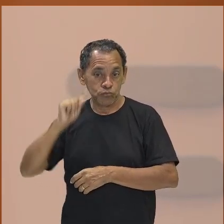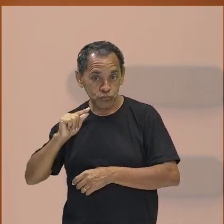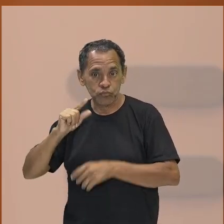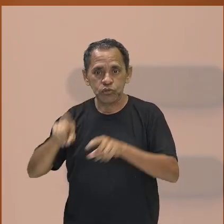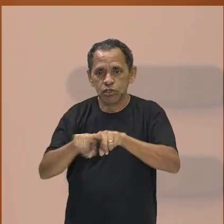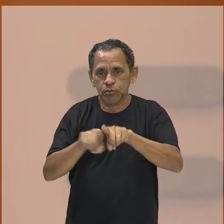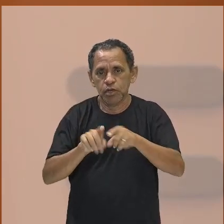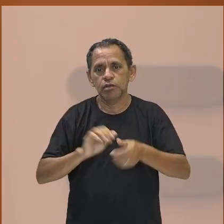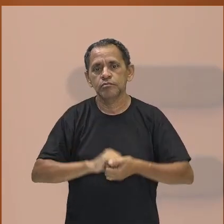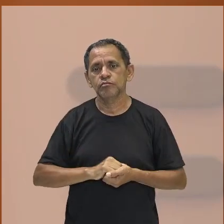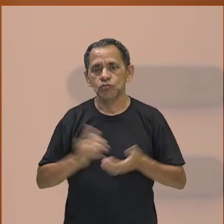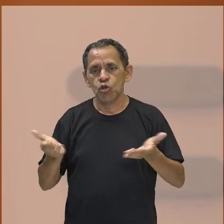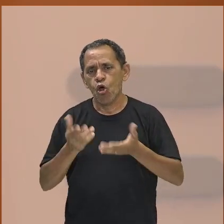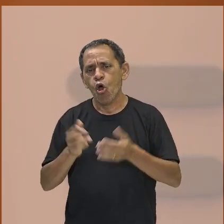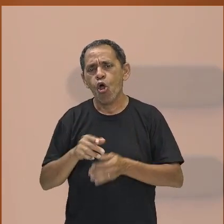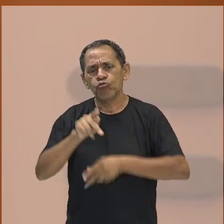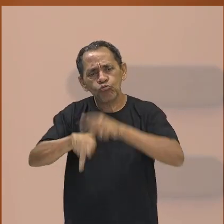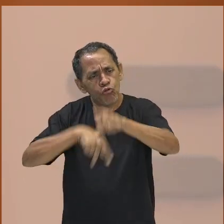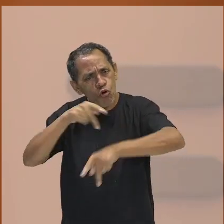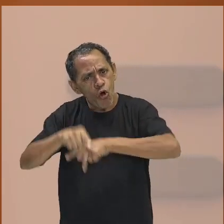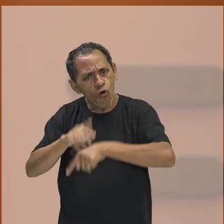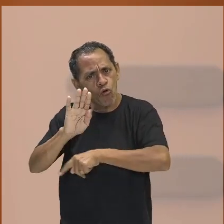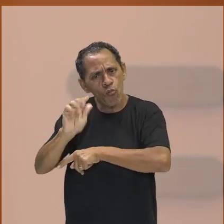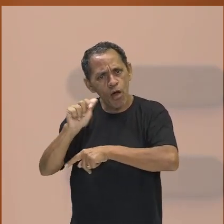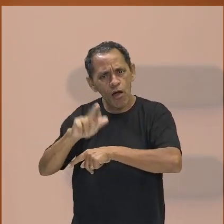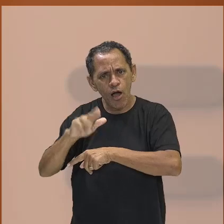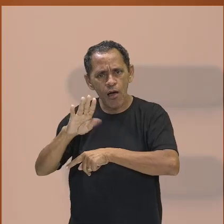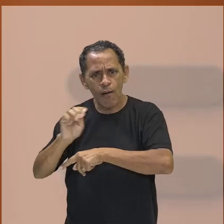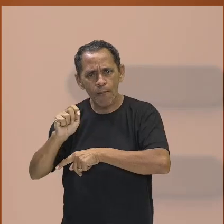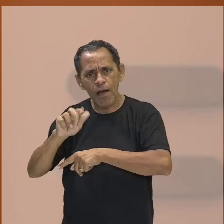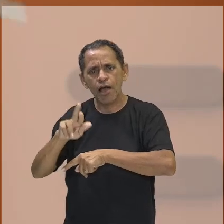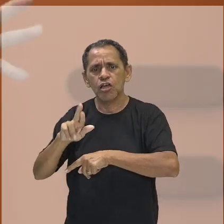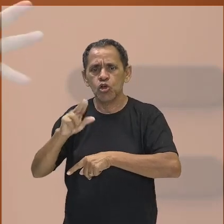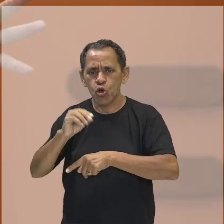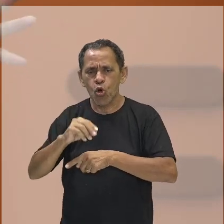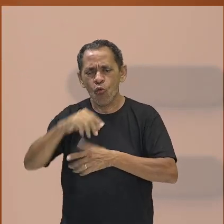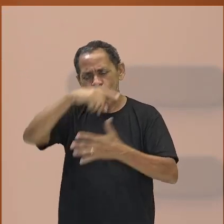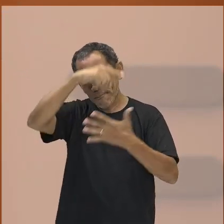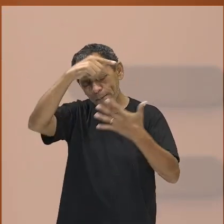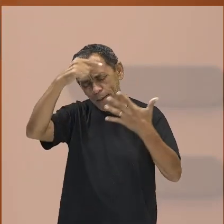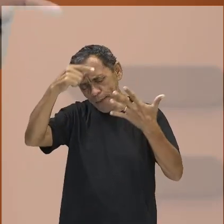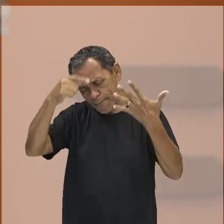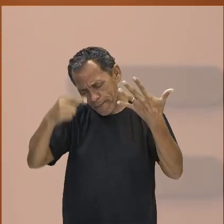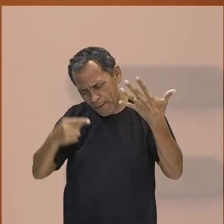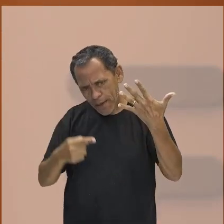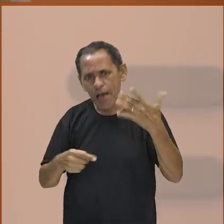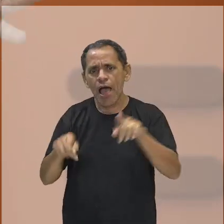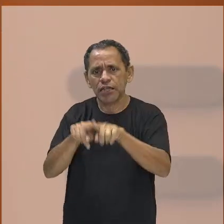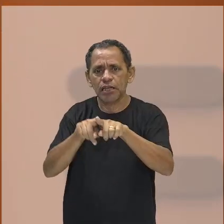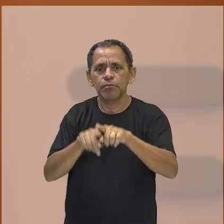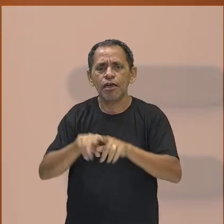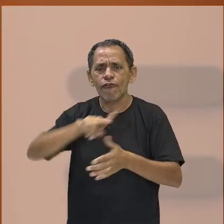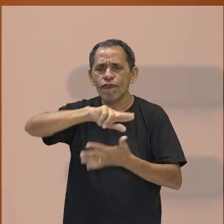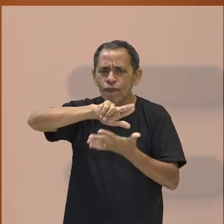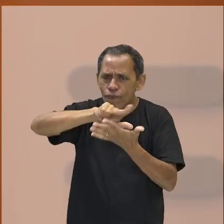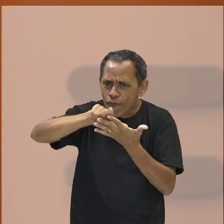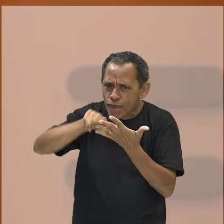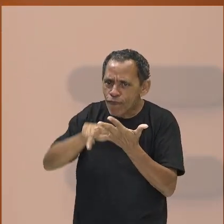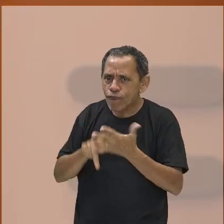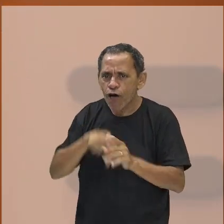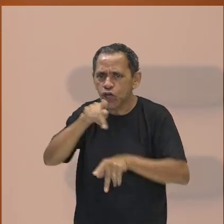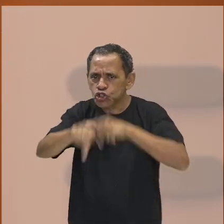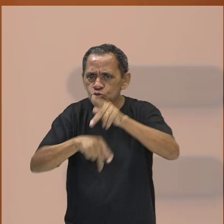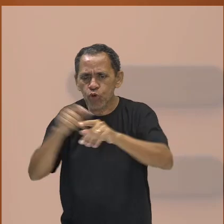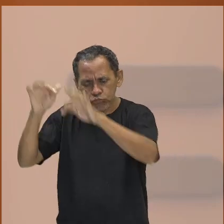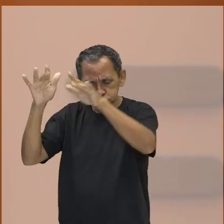então, do teu povo bárbaro que você mais gosta. Os vândalos, ostrogodos, visigodos, francos, suevos. Então, nós temos